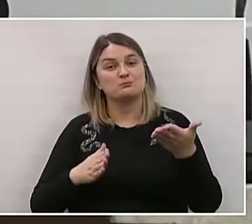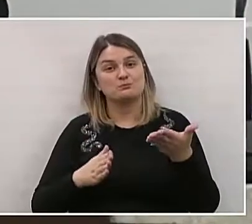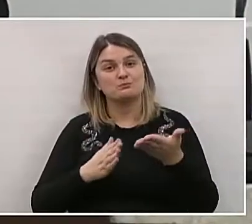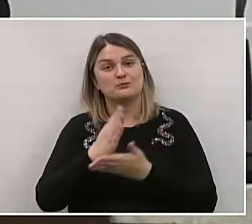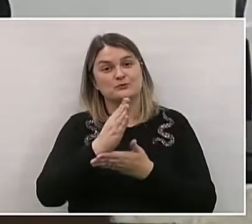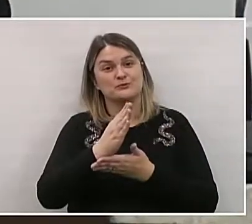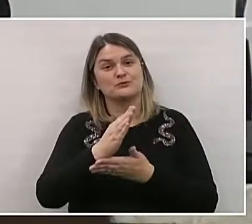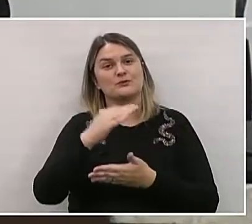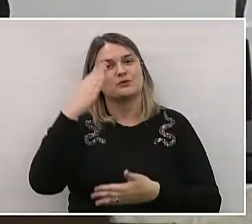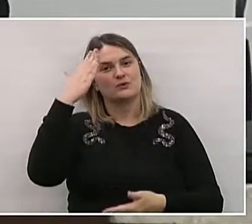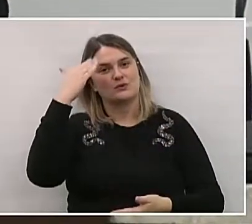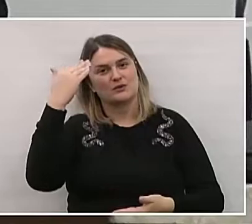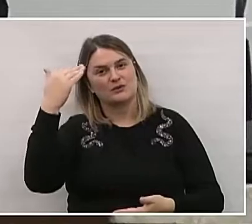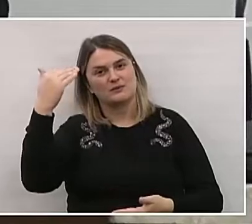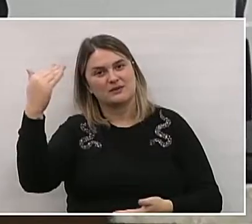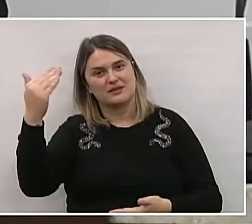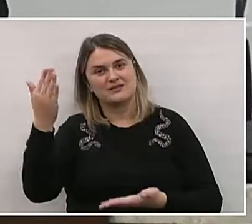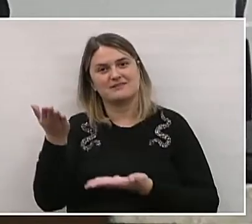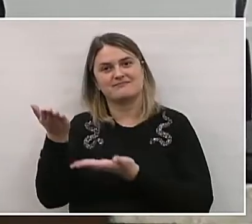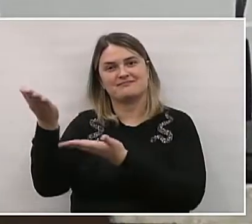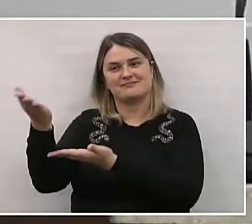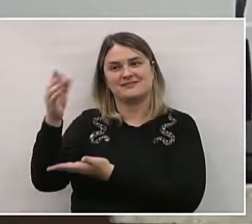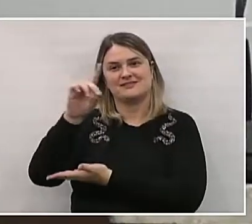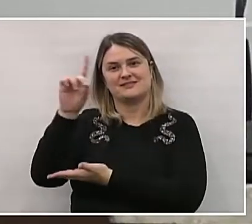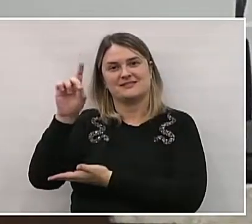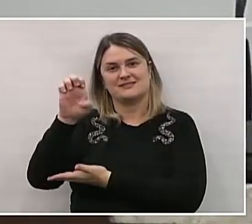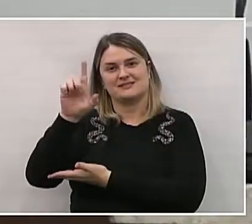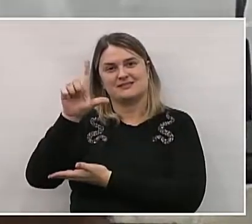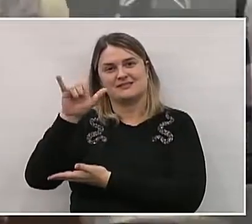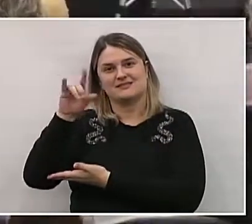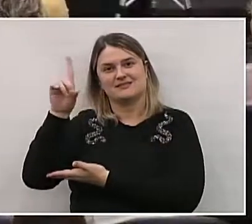Aprovado a moção para a dona Zelinda.